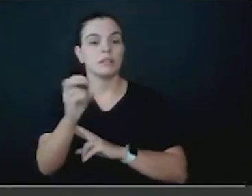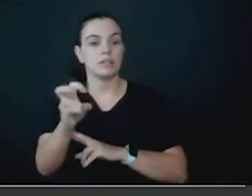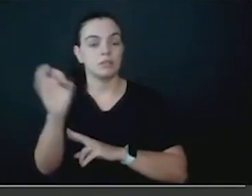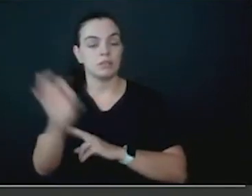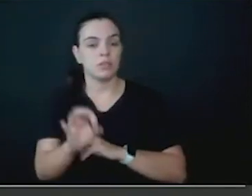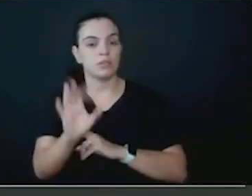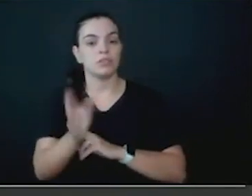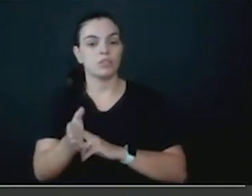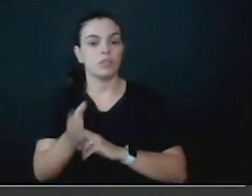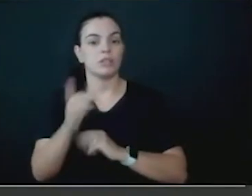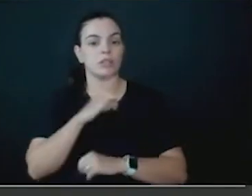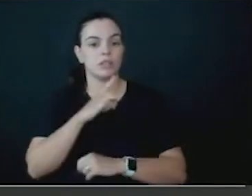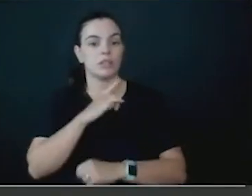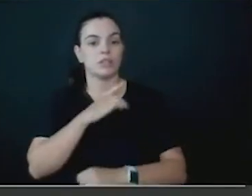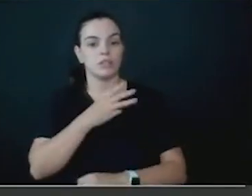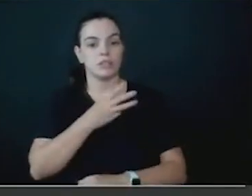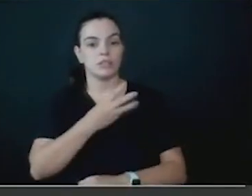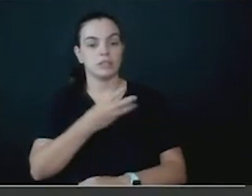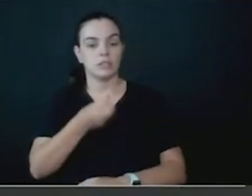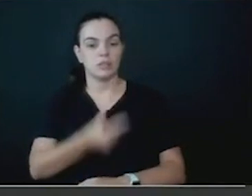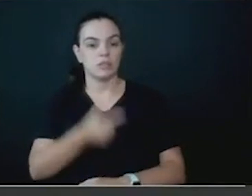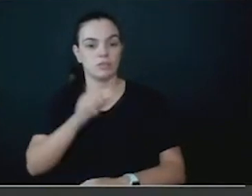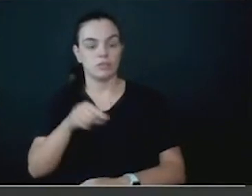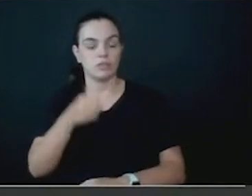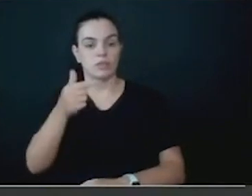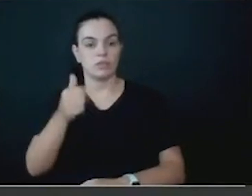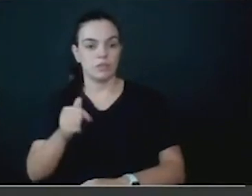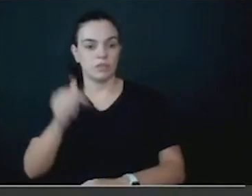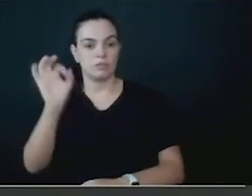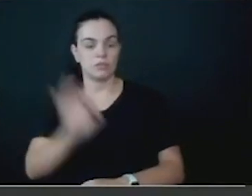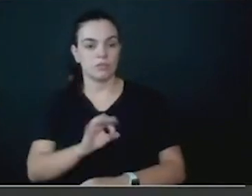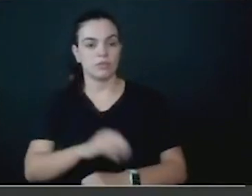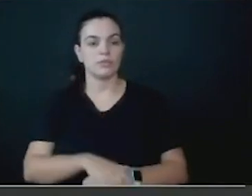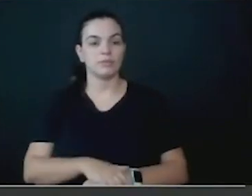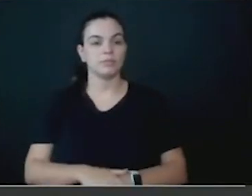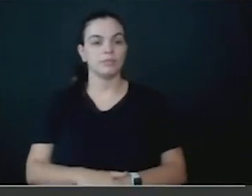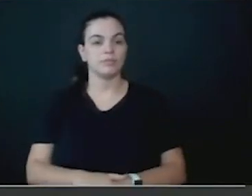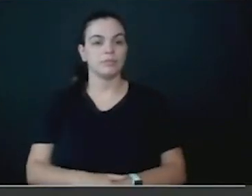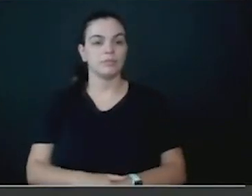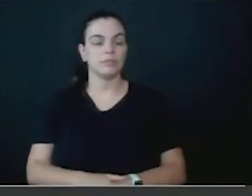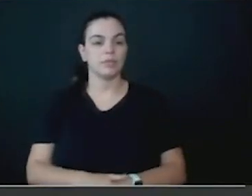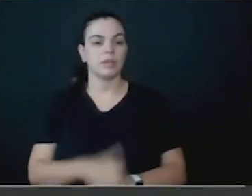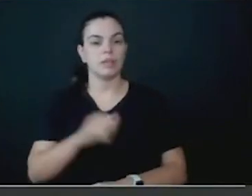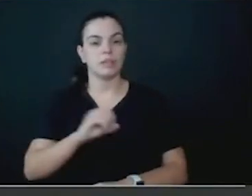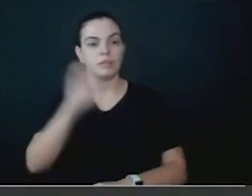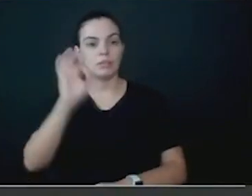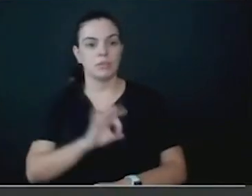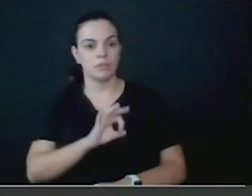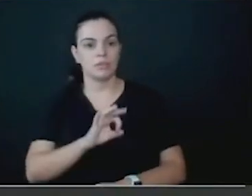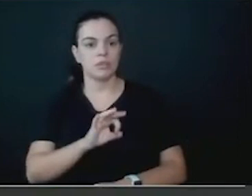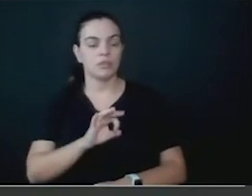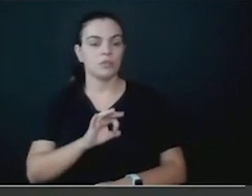32,17%. Podemos passar para o próximo. 100% da atualização dos inventários de emissão dos gases de efeito estufa, estamos